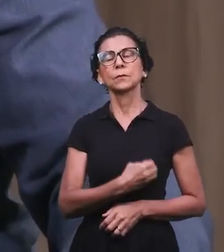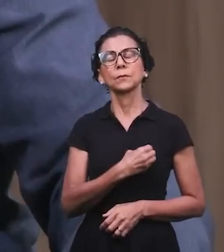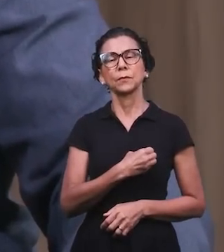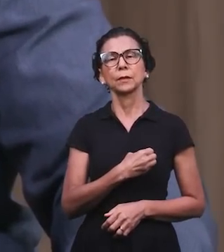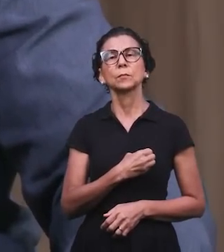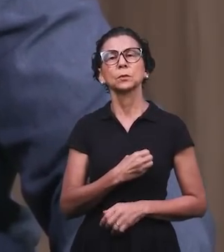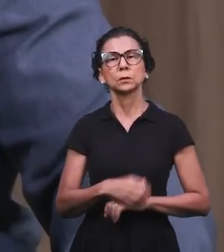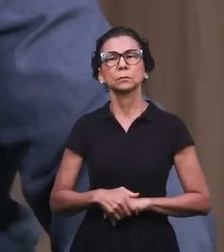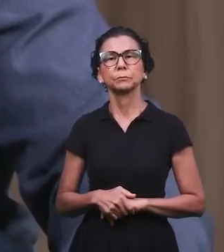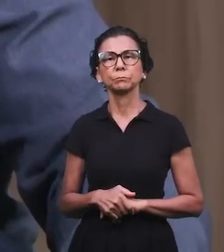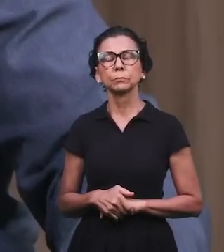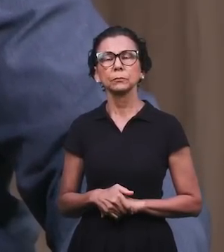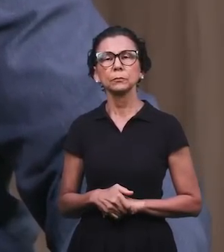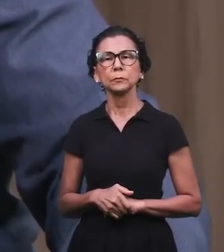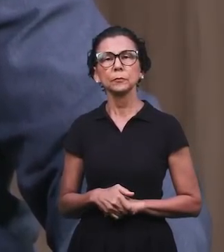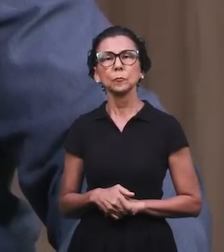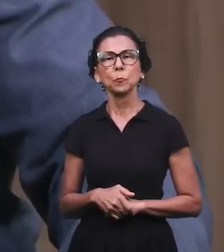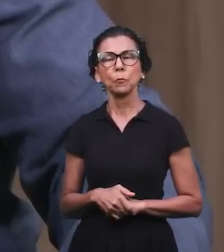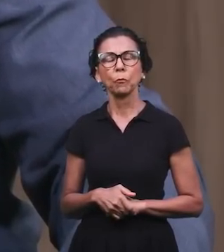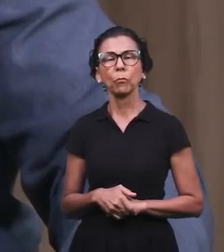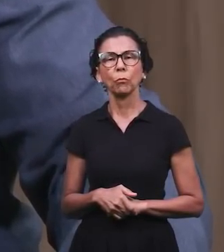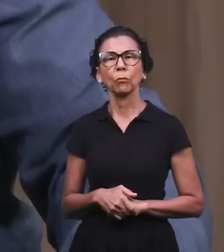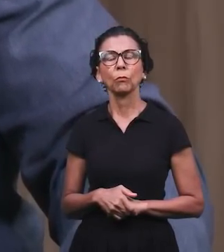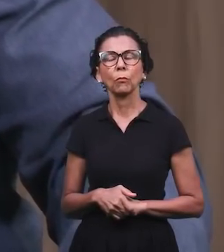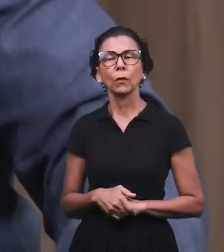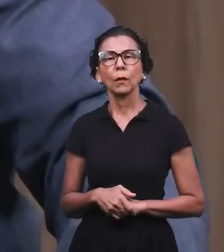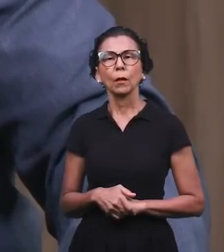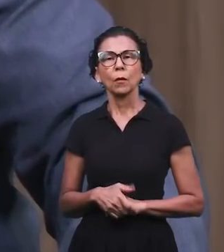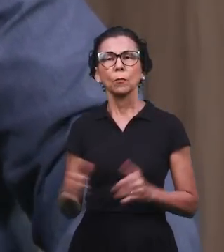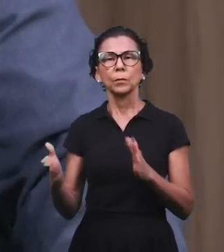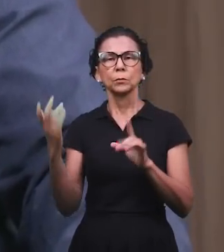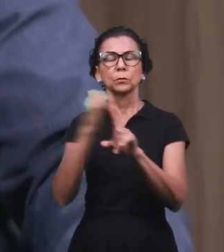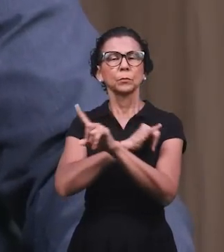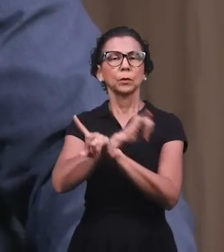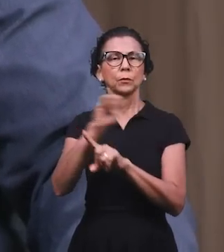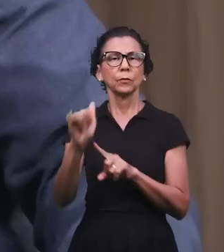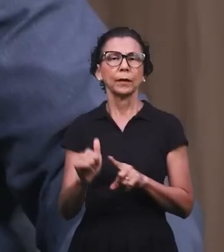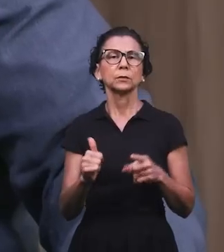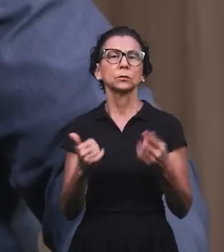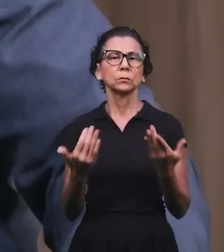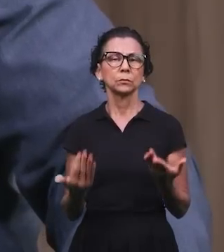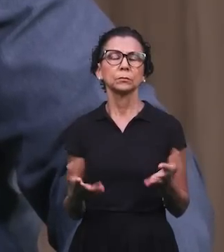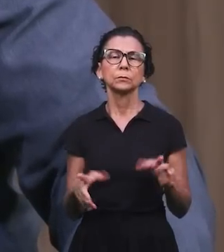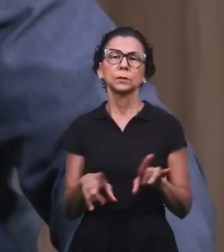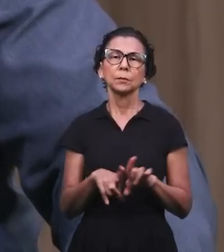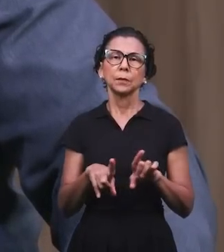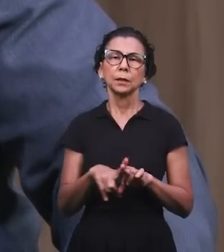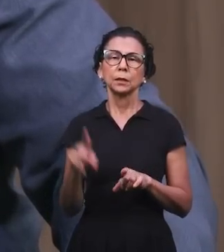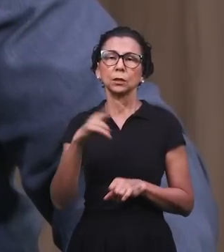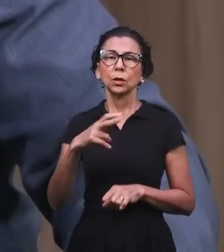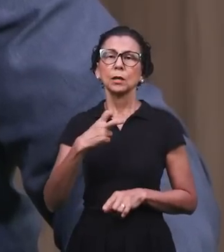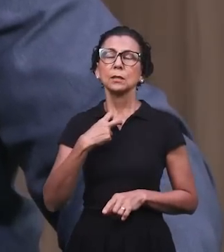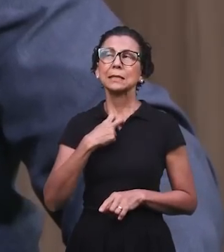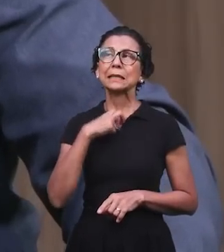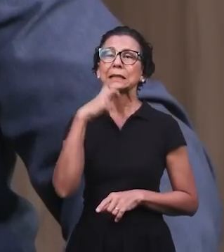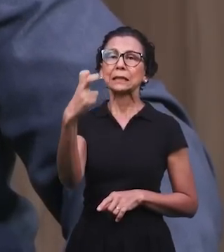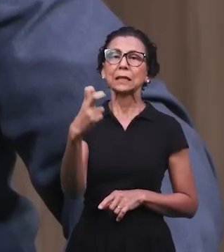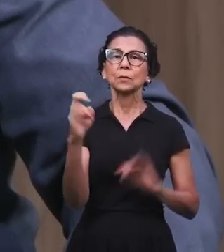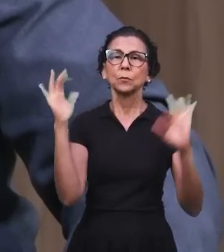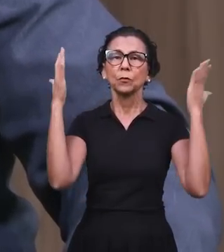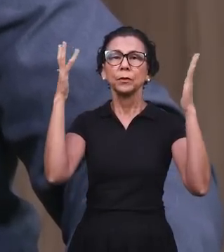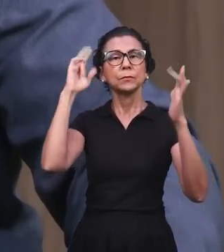pessoas? Viva o rei Salomão. Foi a ação do Espírito Santo, a operação do Espírito Santo. Então, esse é o resultado. E